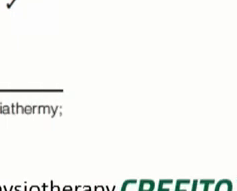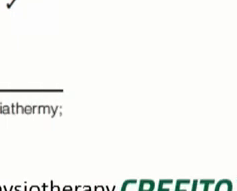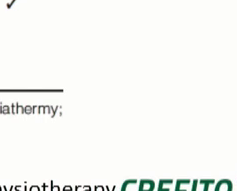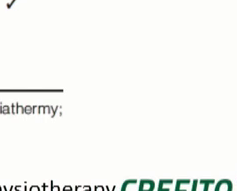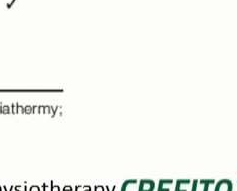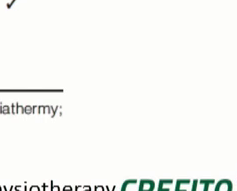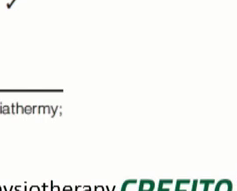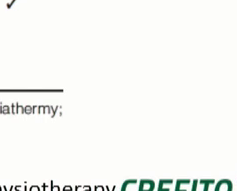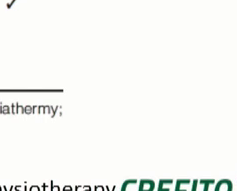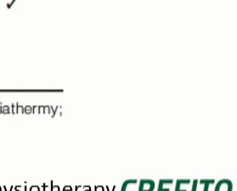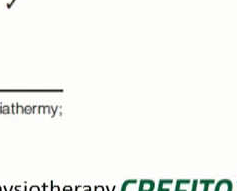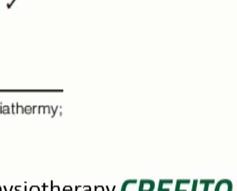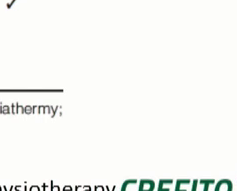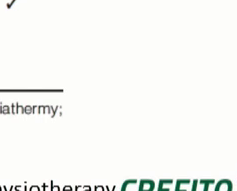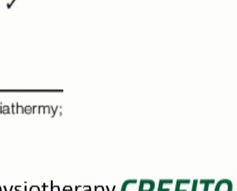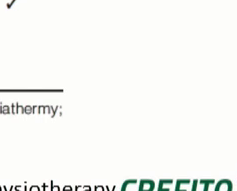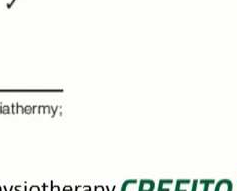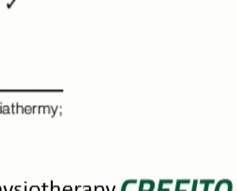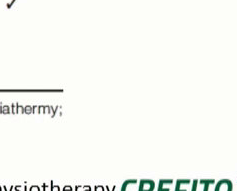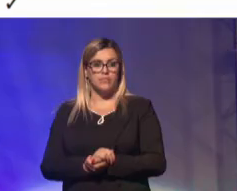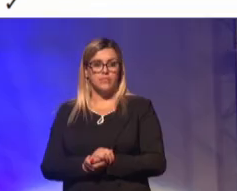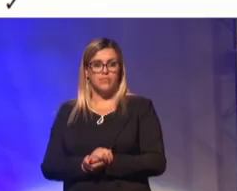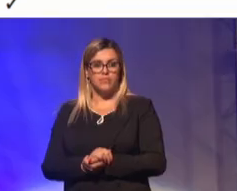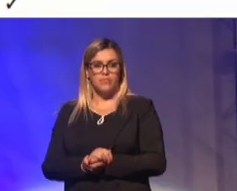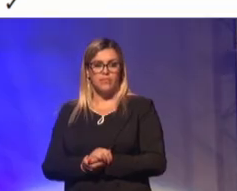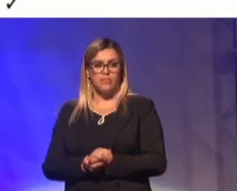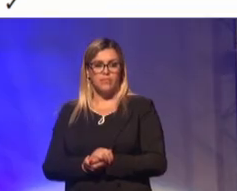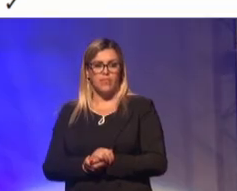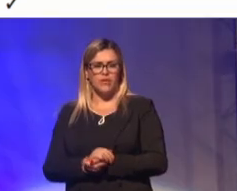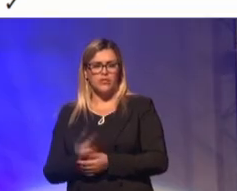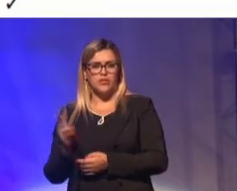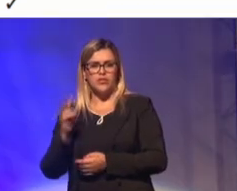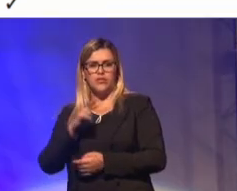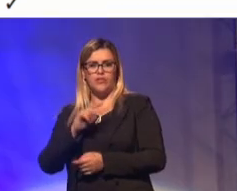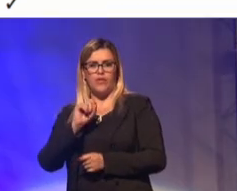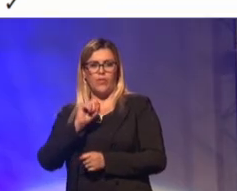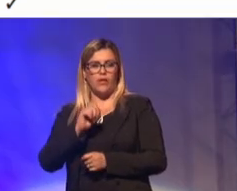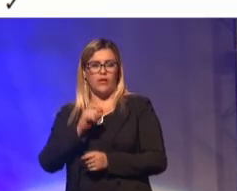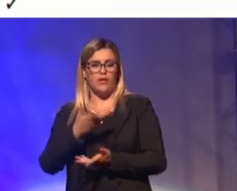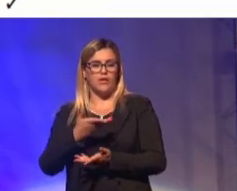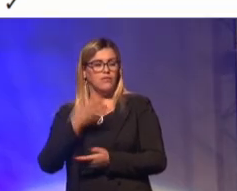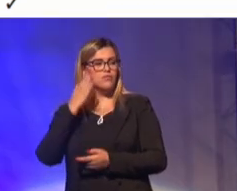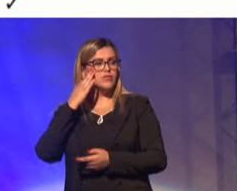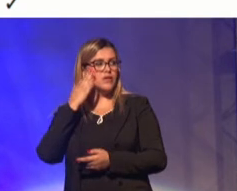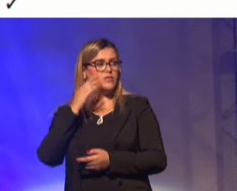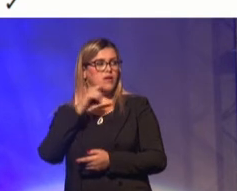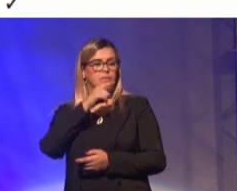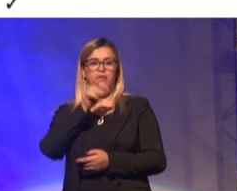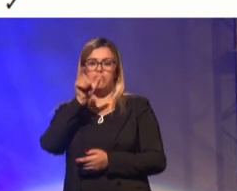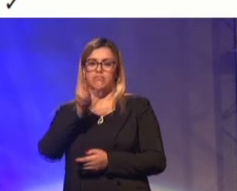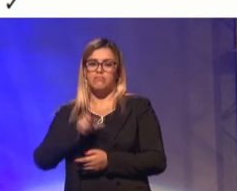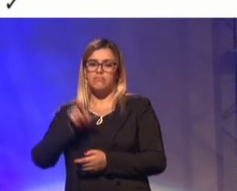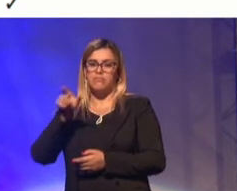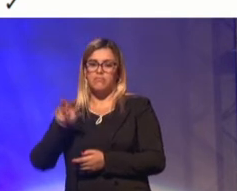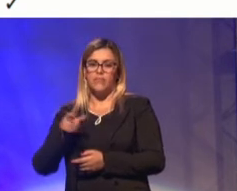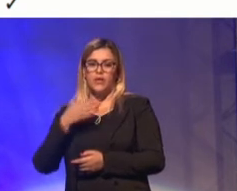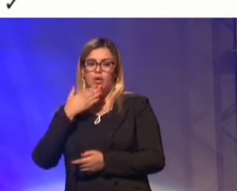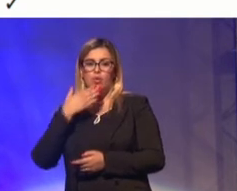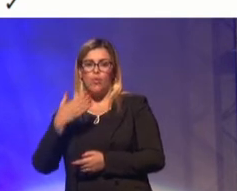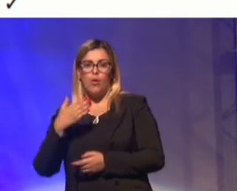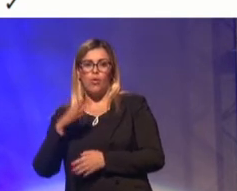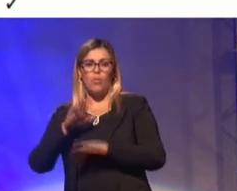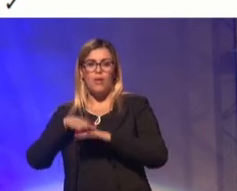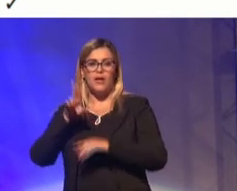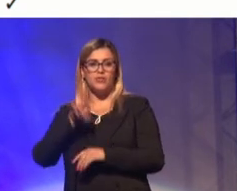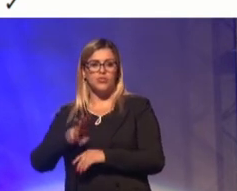que eu falei para vocês na sequência, em cada coluna. Então, só de ver as marquinhas ali, né, vocês já vão ver quais os recursos que, então,